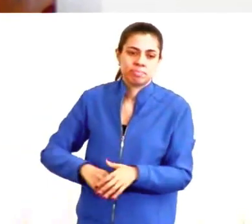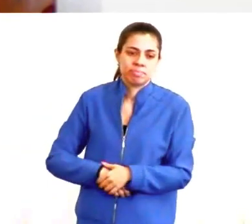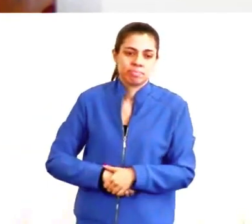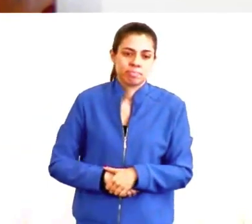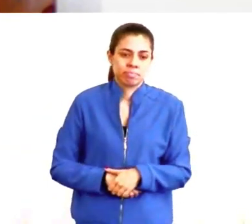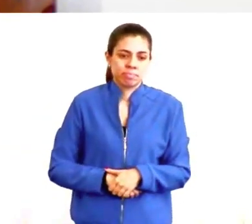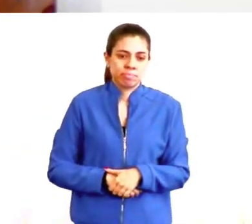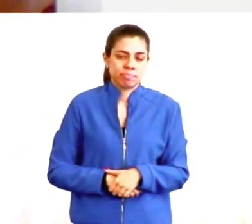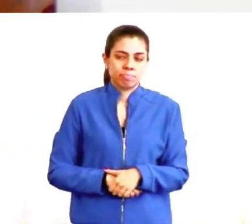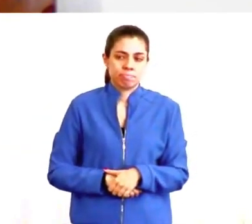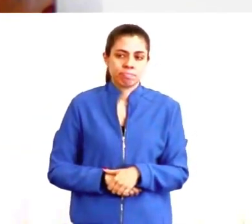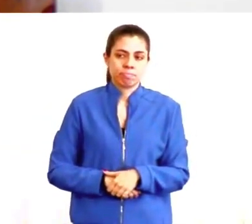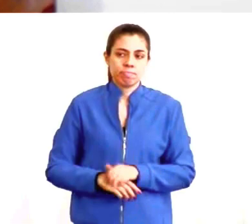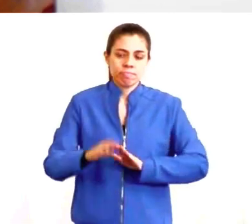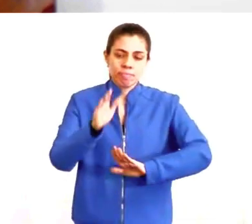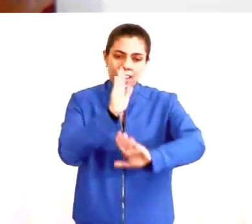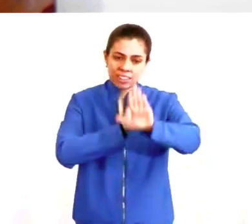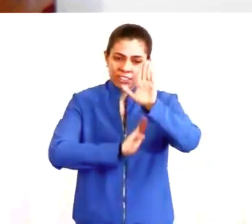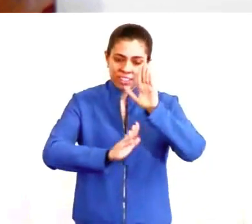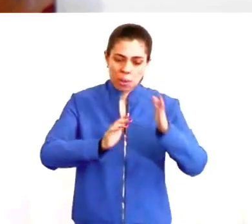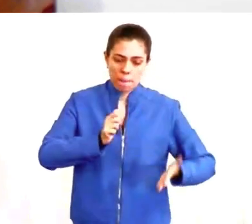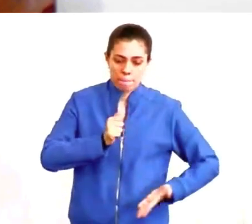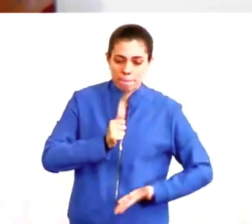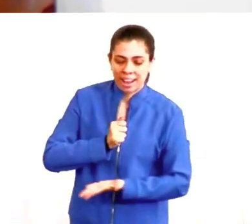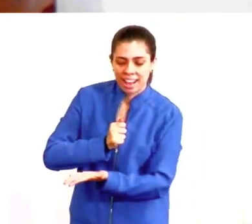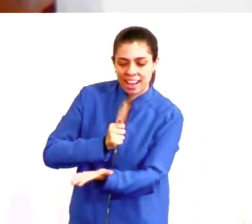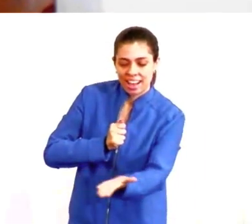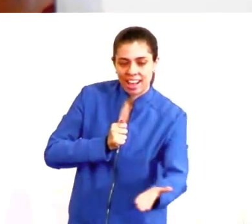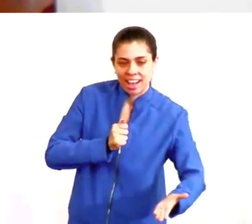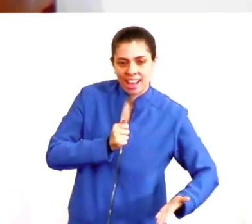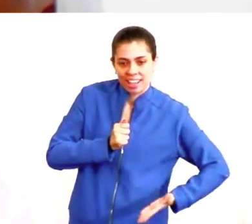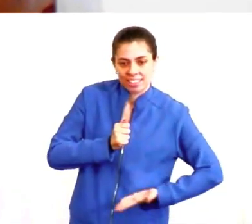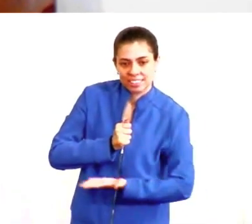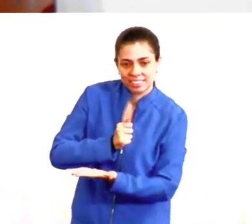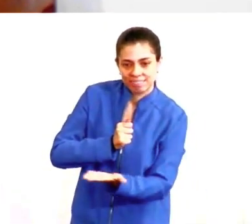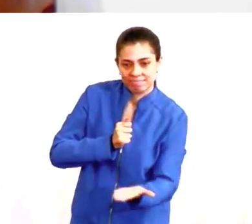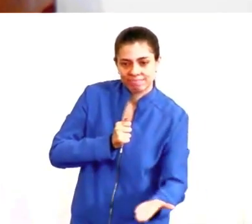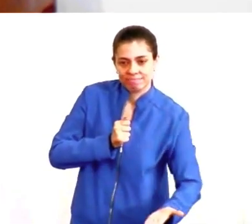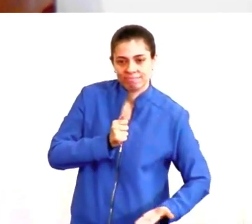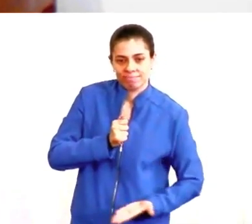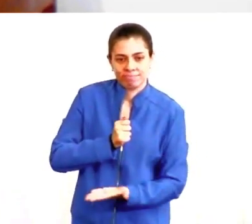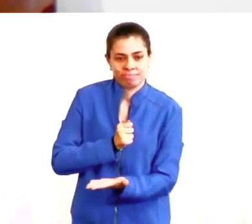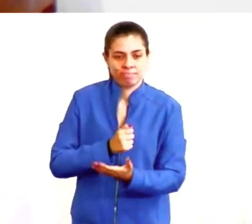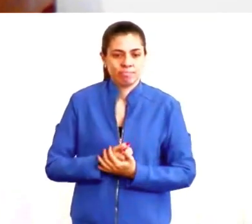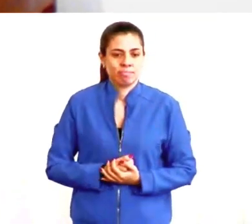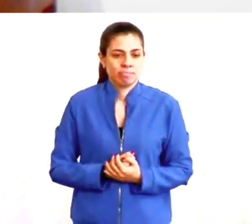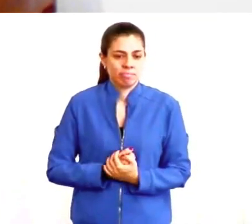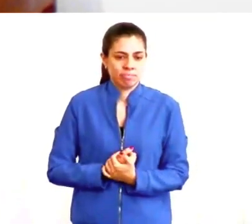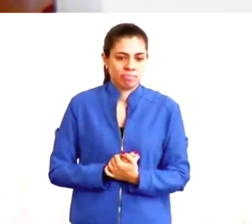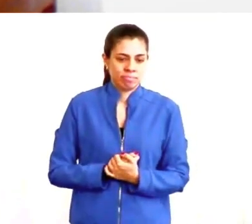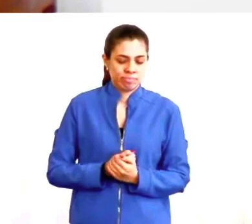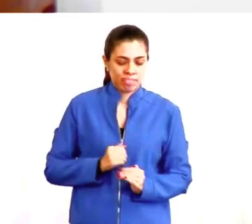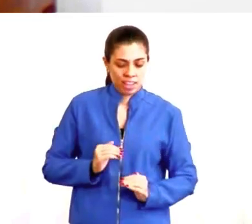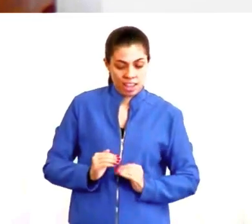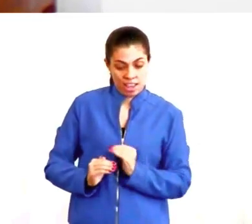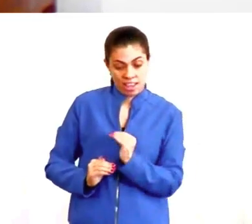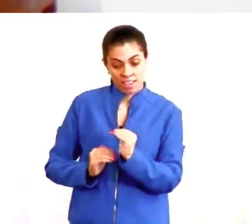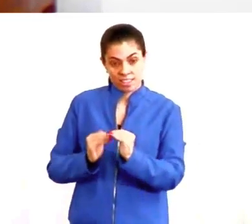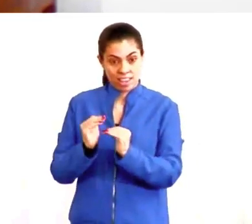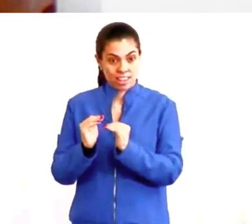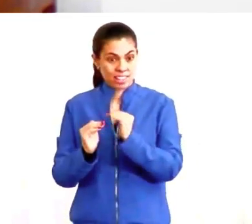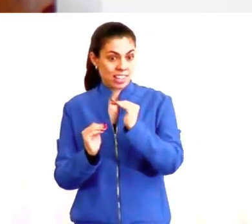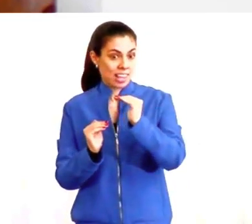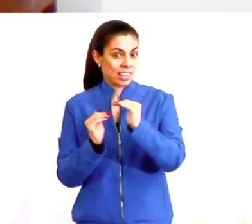A adoração ao Senhor é o primeiro passo. Foi aqui na ressurreição, a primeira coisa foi a adoração. Logo depois